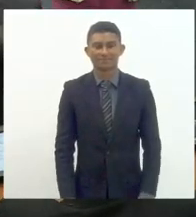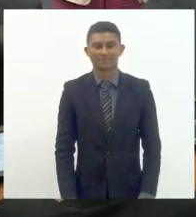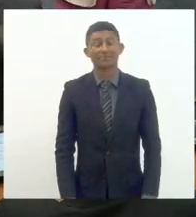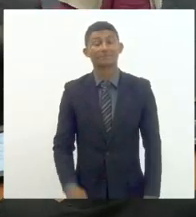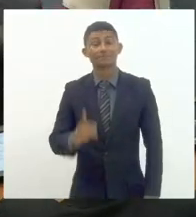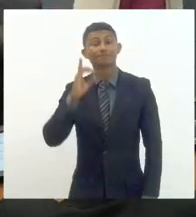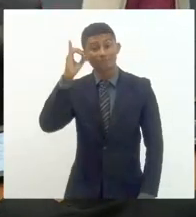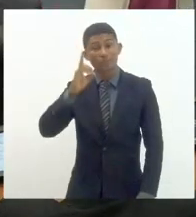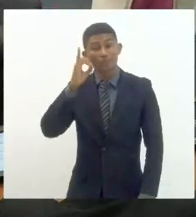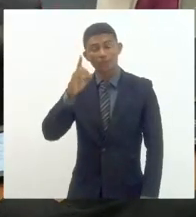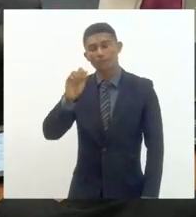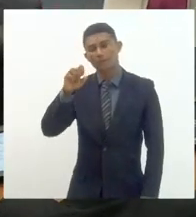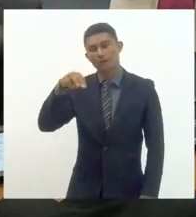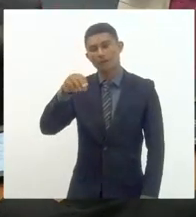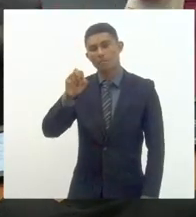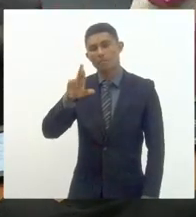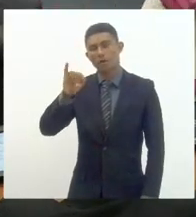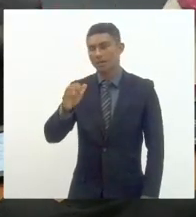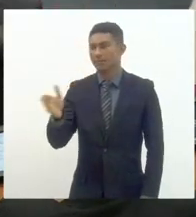Deputado Rodrigo Amorim.